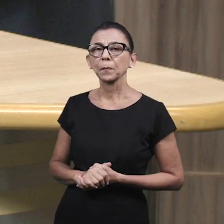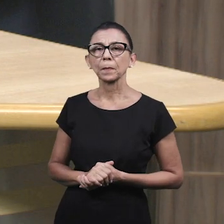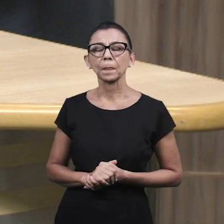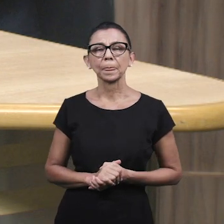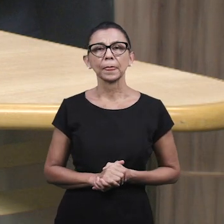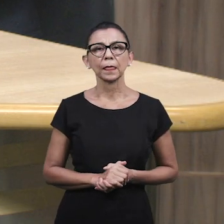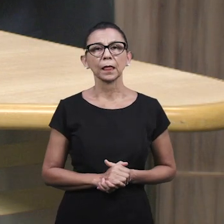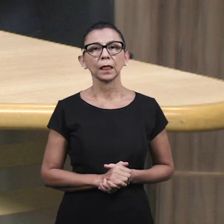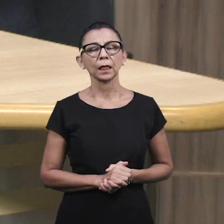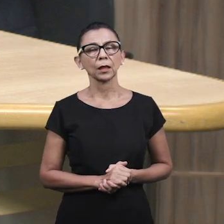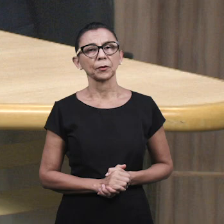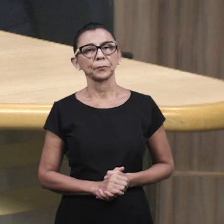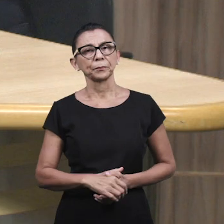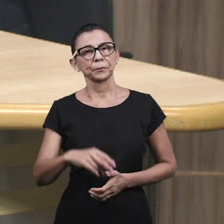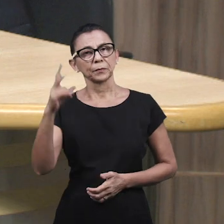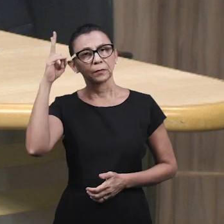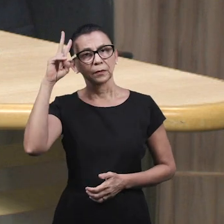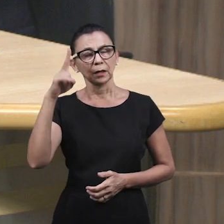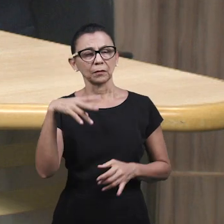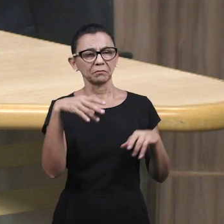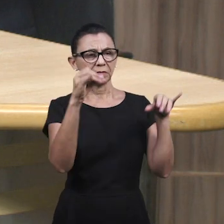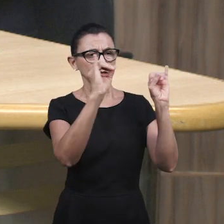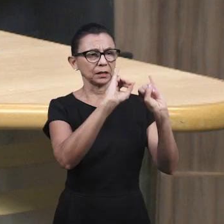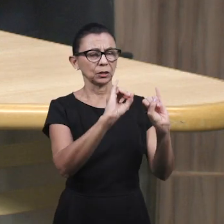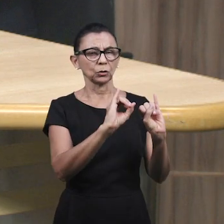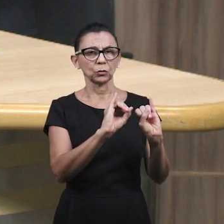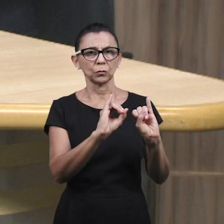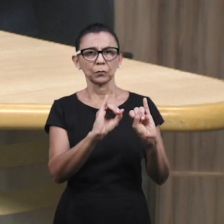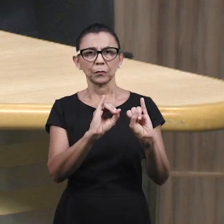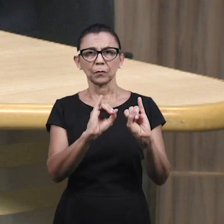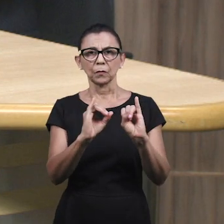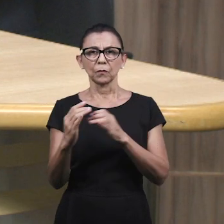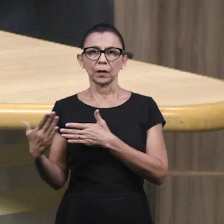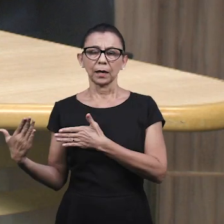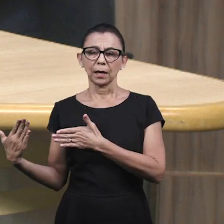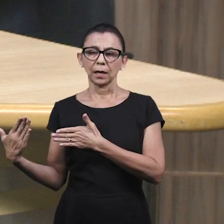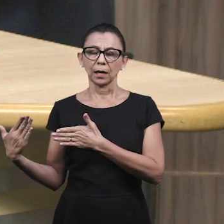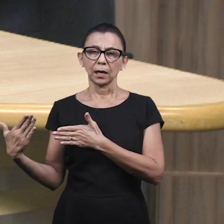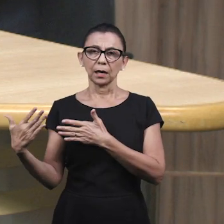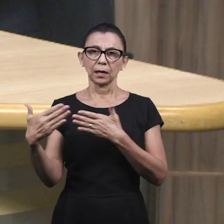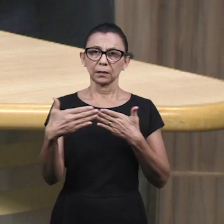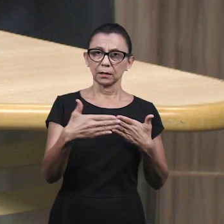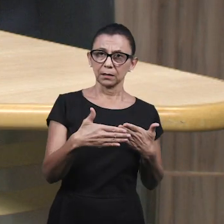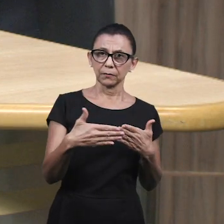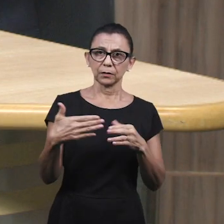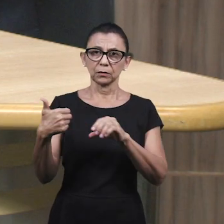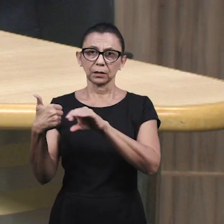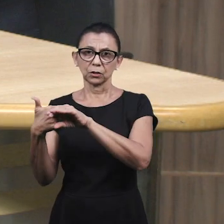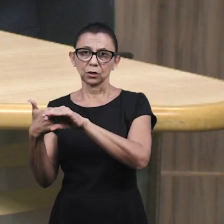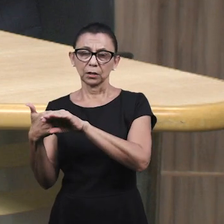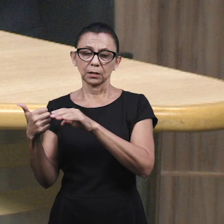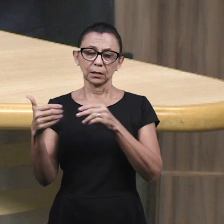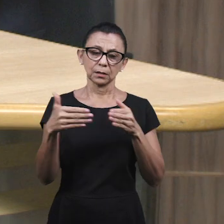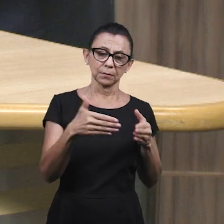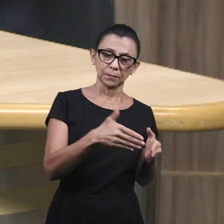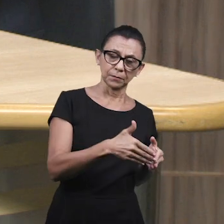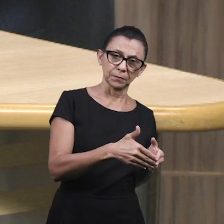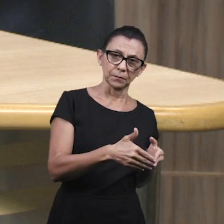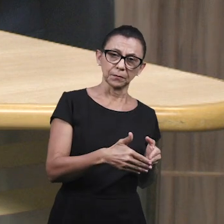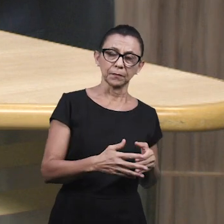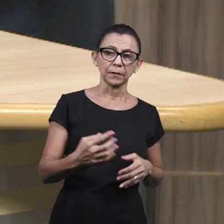projeto? Historicamente, eu estava mostrando sobre o Império Romano, porque lá no início que é o desvio se dá